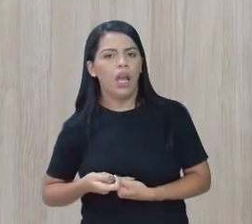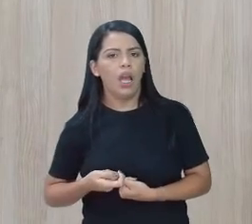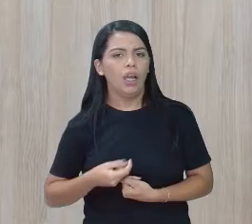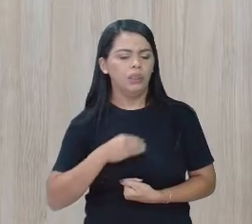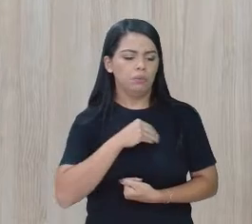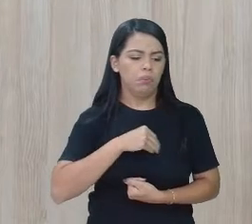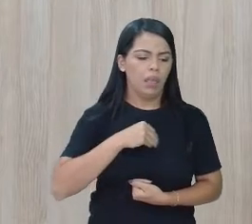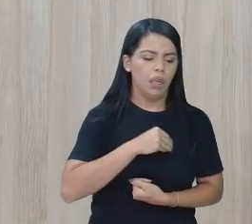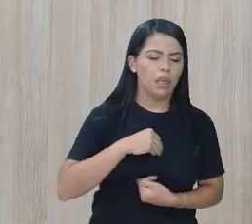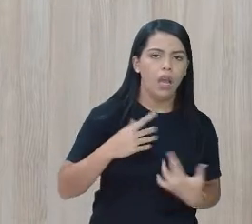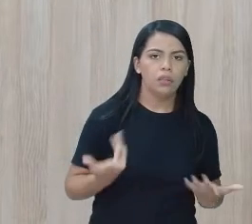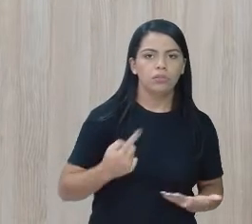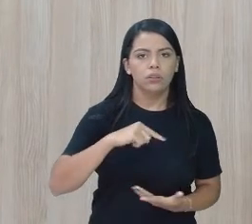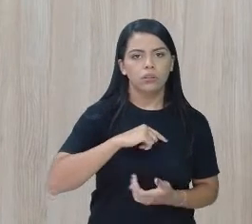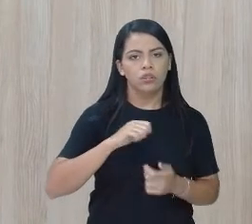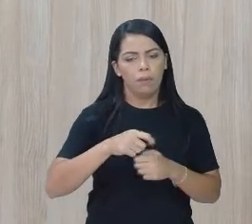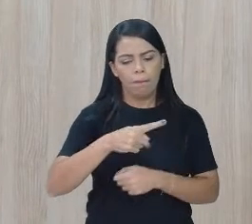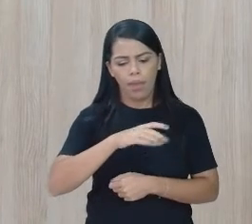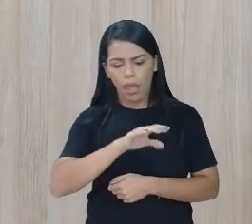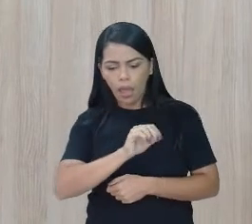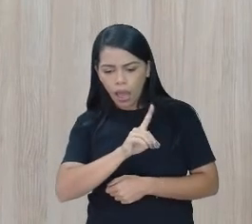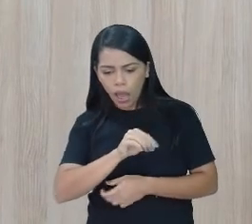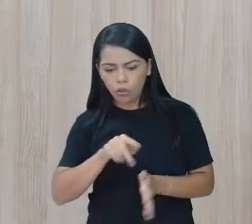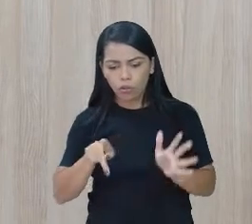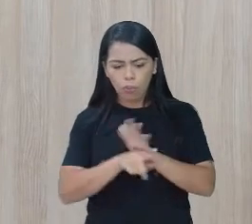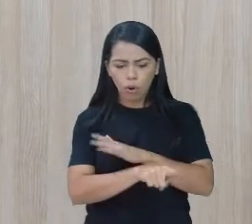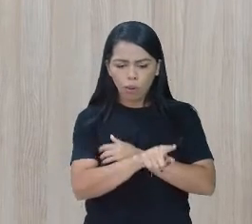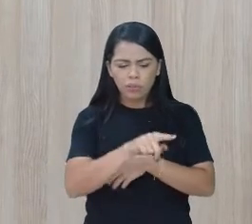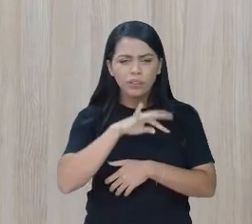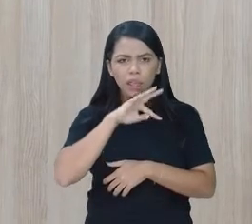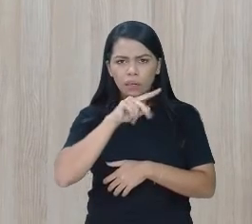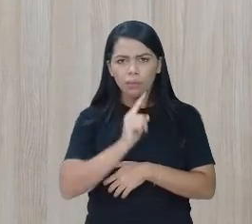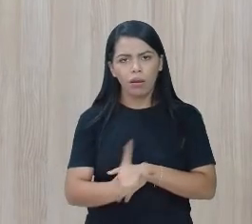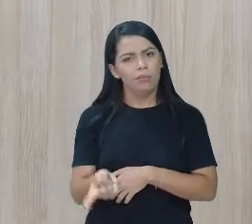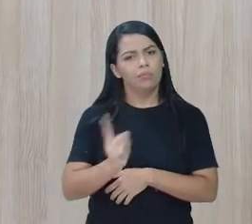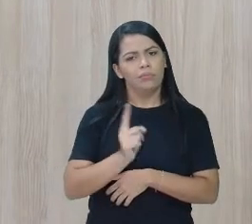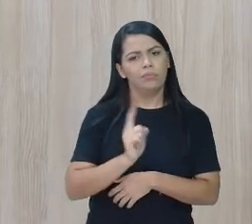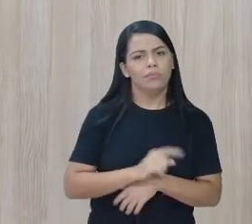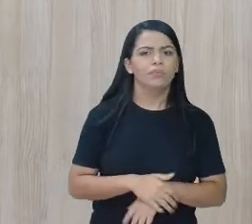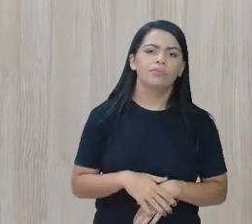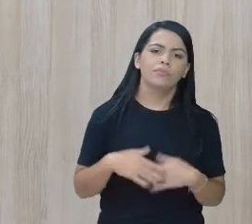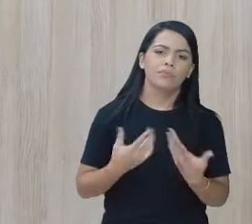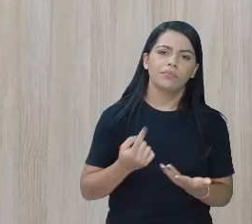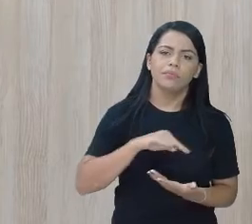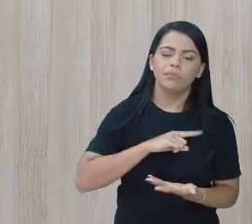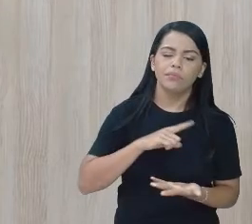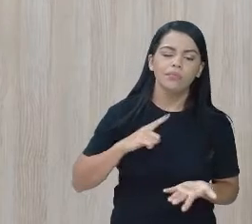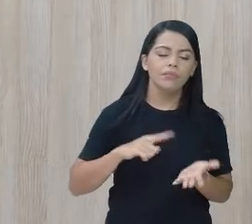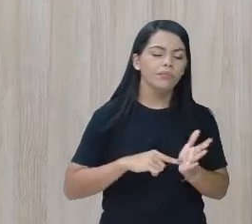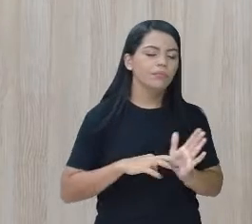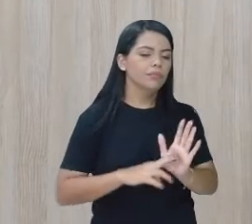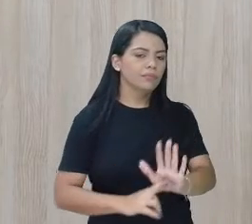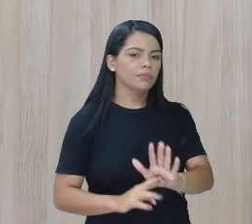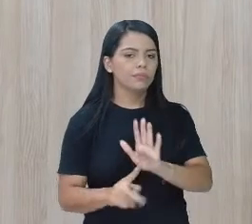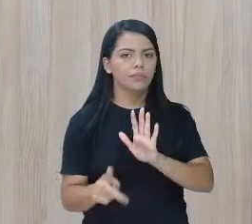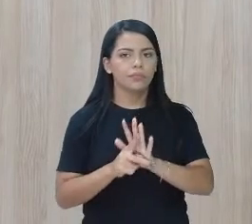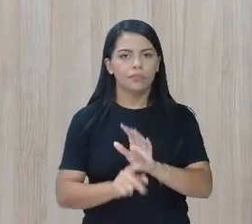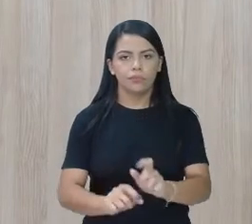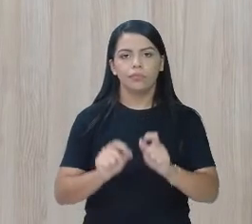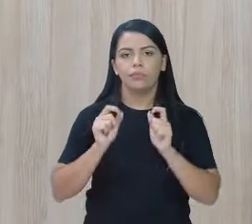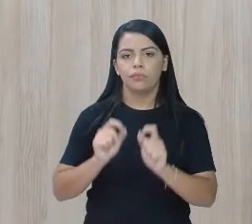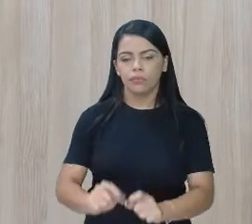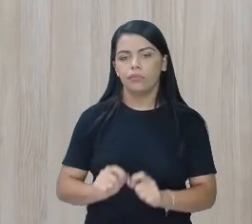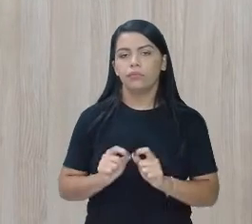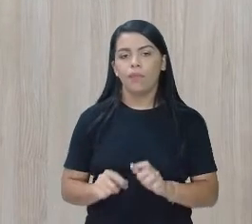a animais, porque eles agem pelo instinto. Então, quando a gente tem essa representação das virtudes e dos